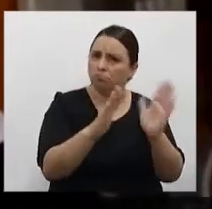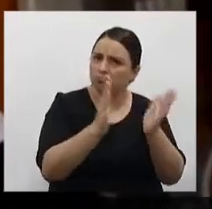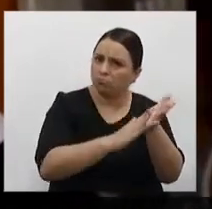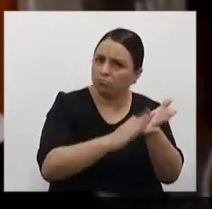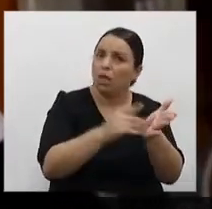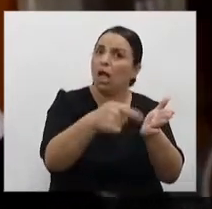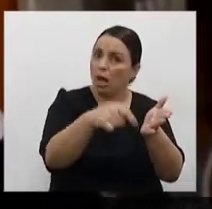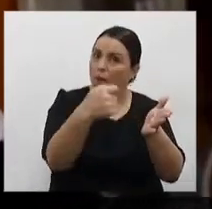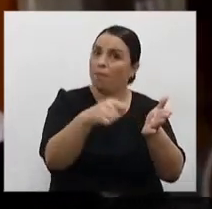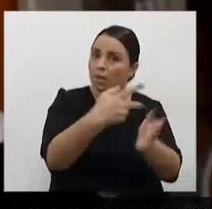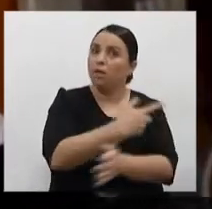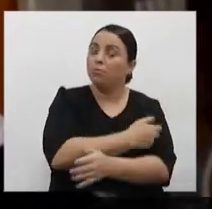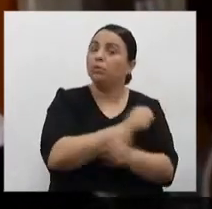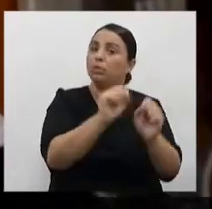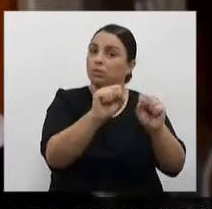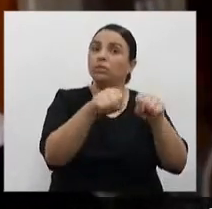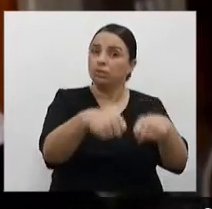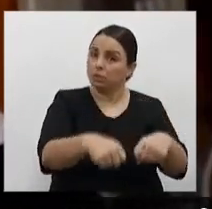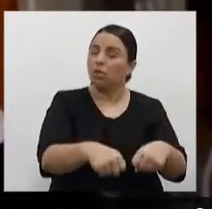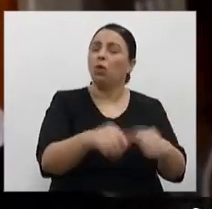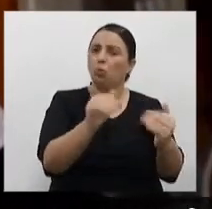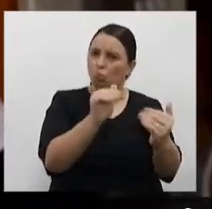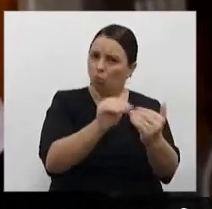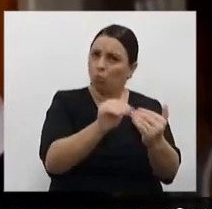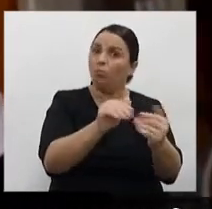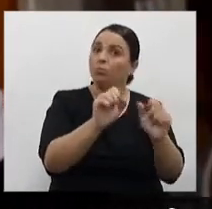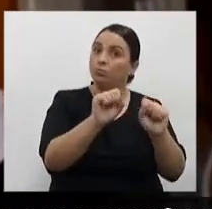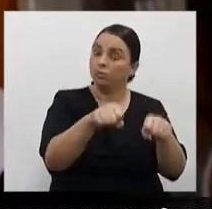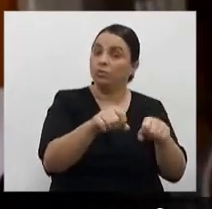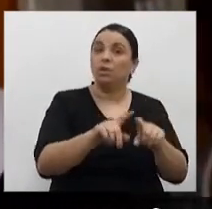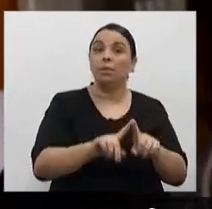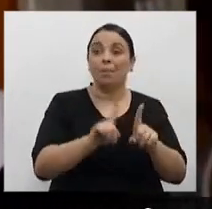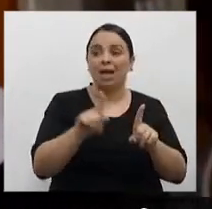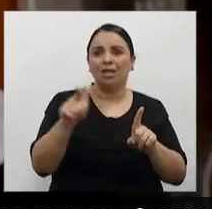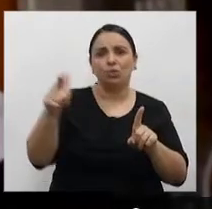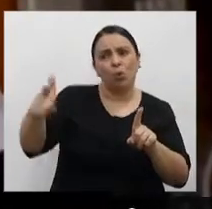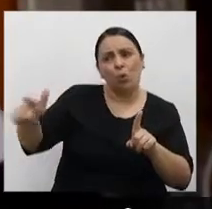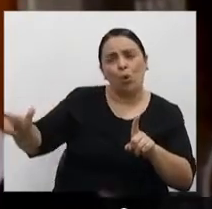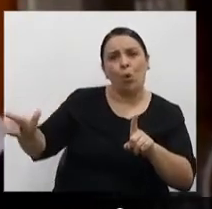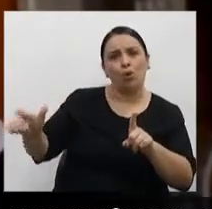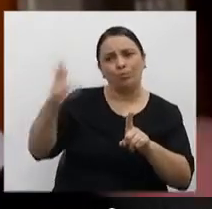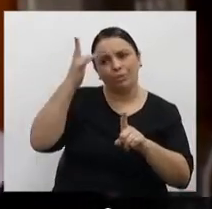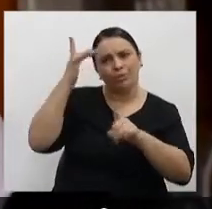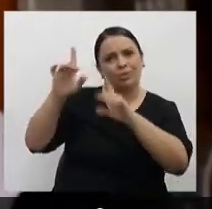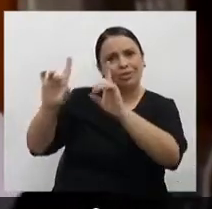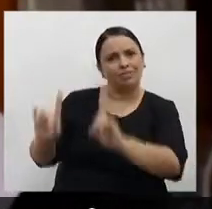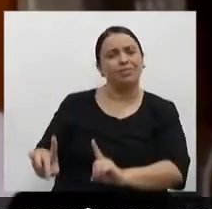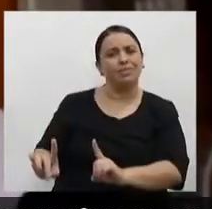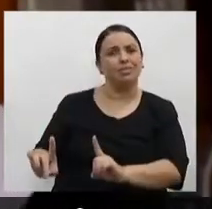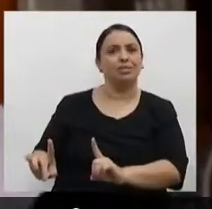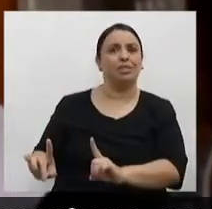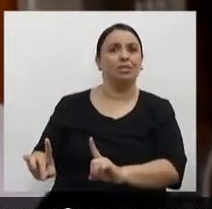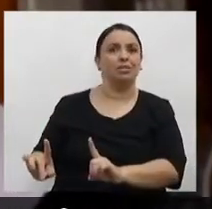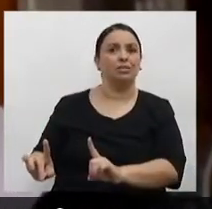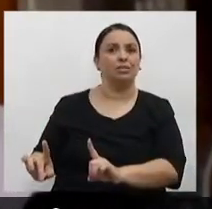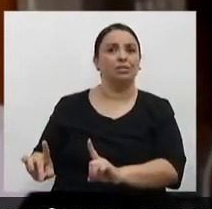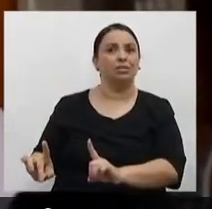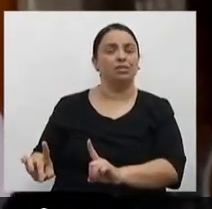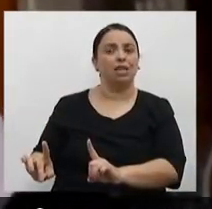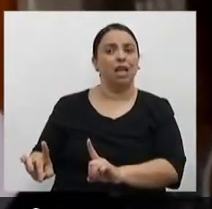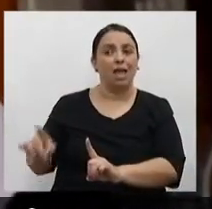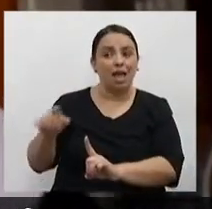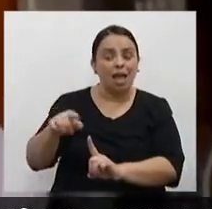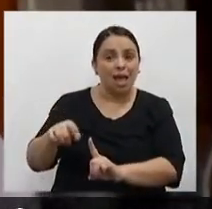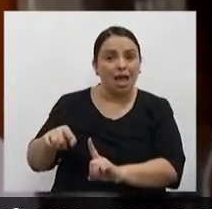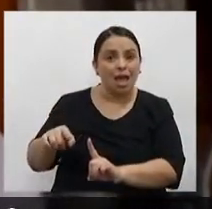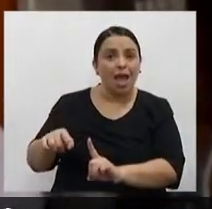priorização. Mas não podem as demais pessoas, por mais que já tenha sido falado aqui, a